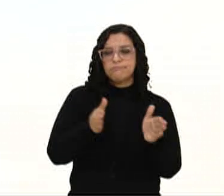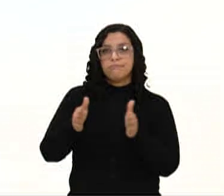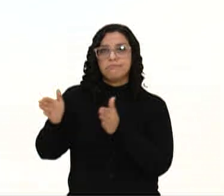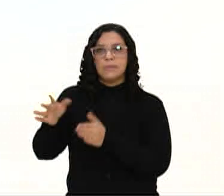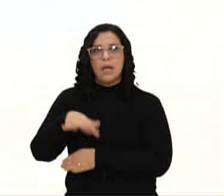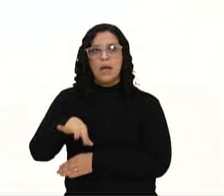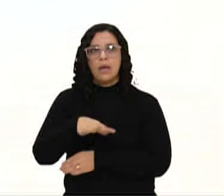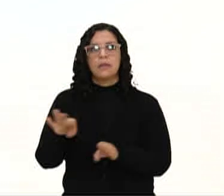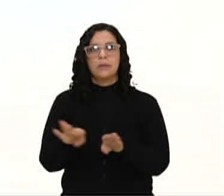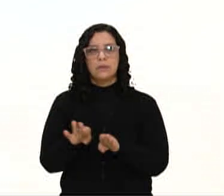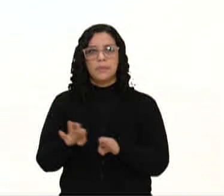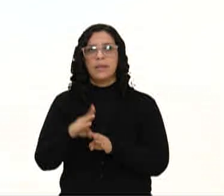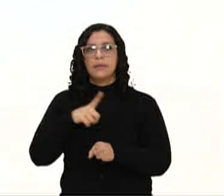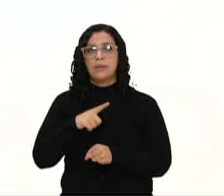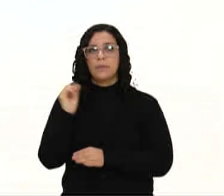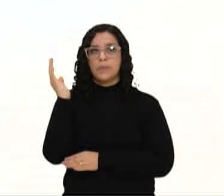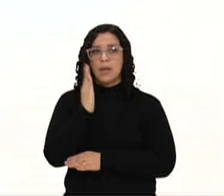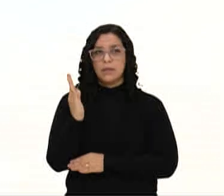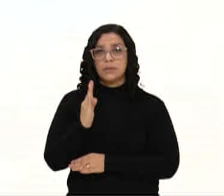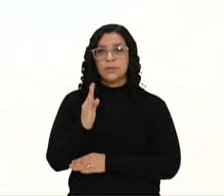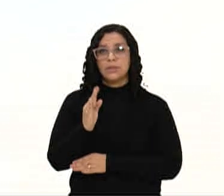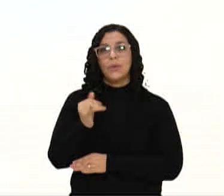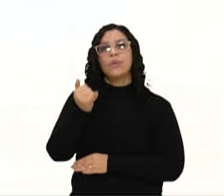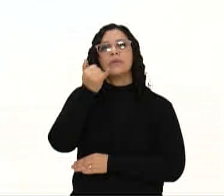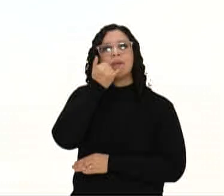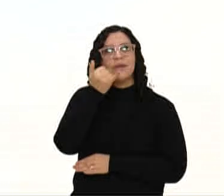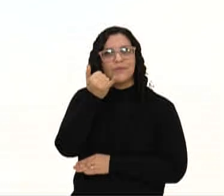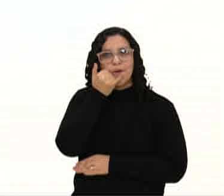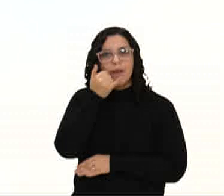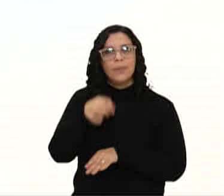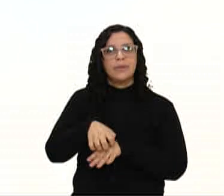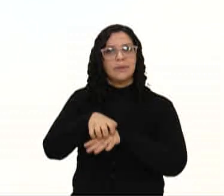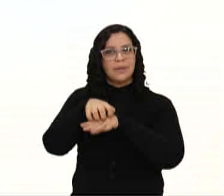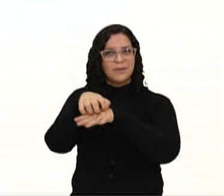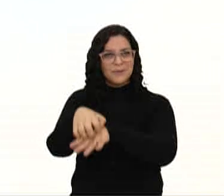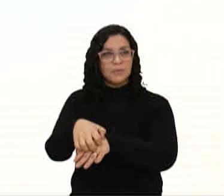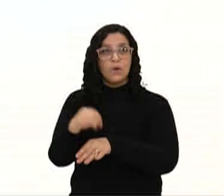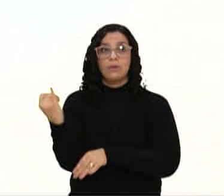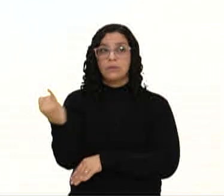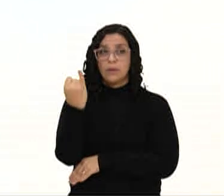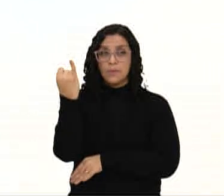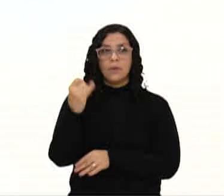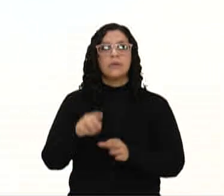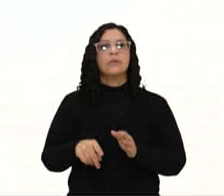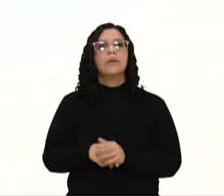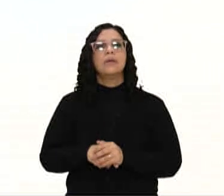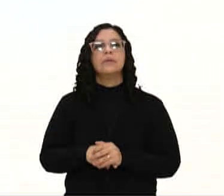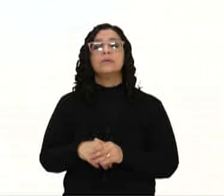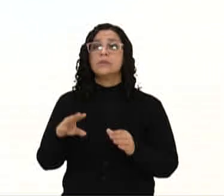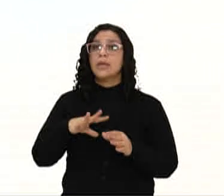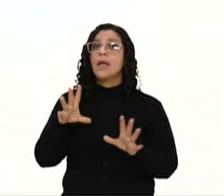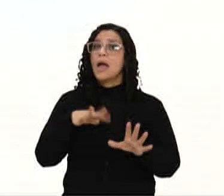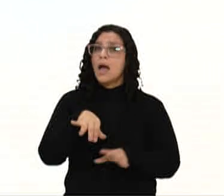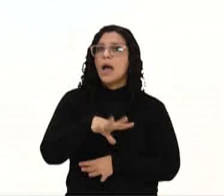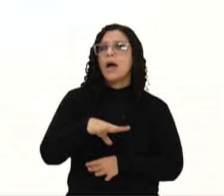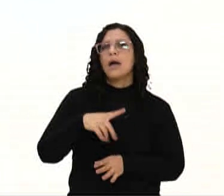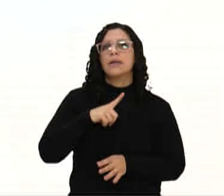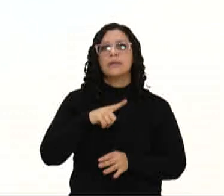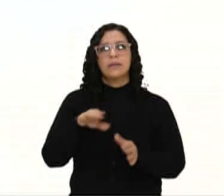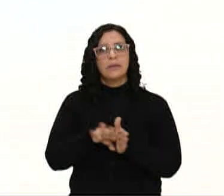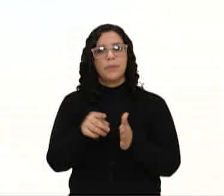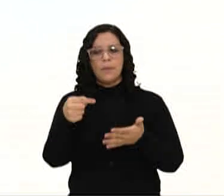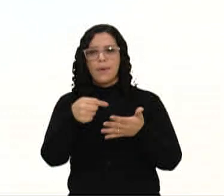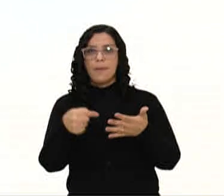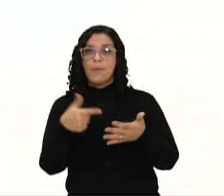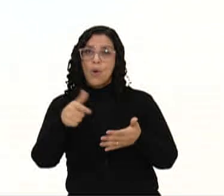principais setores que nós vamos ter no Brasil, telecomunicações e transportes, que são extremamente importantes e que envolvem ali